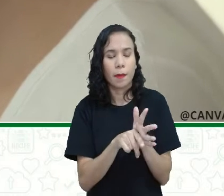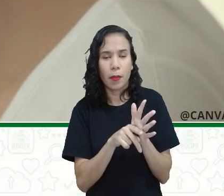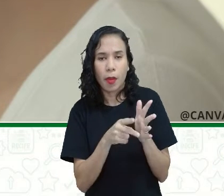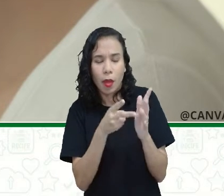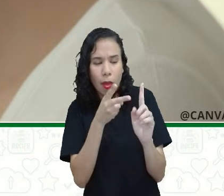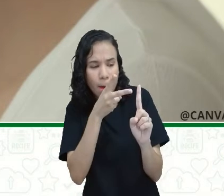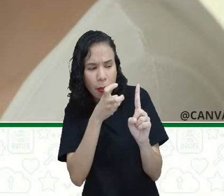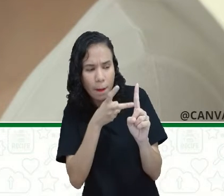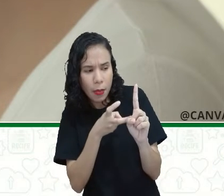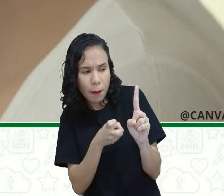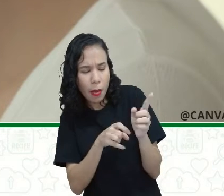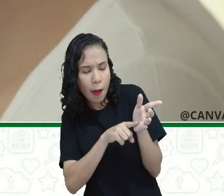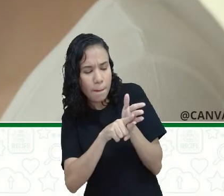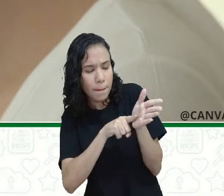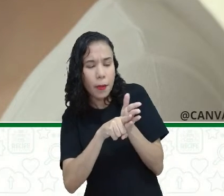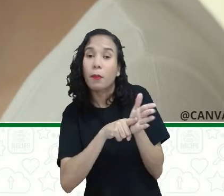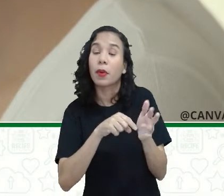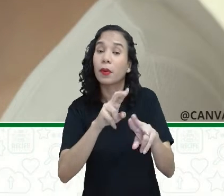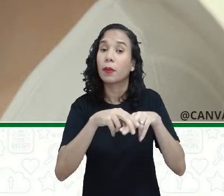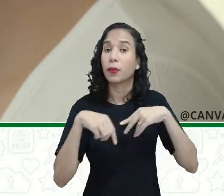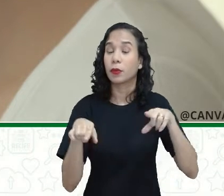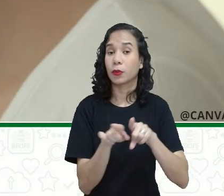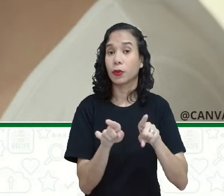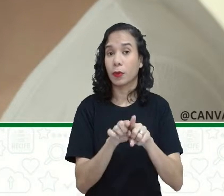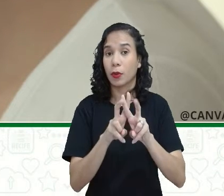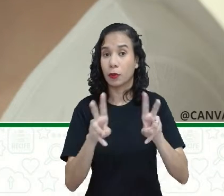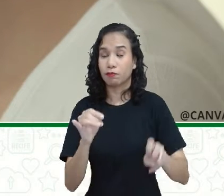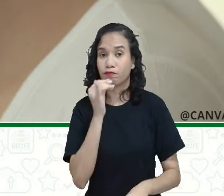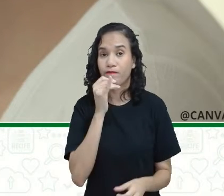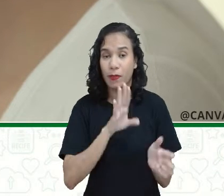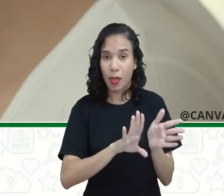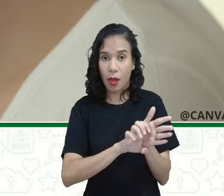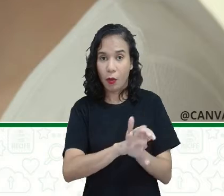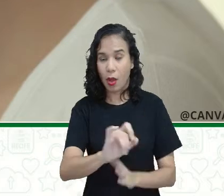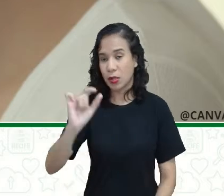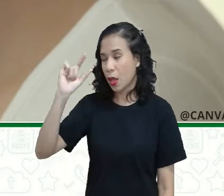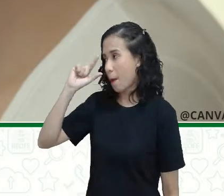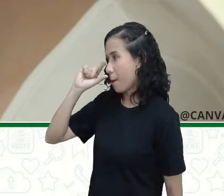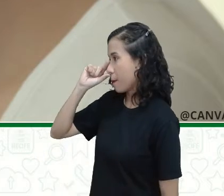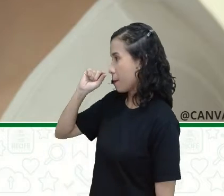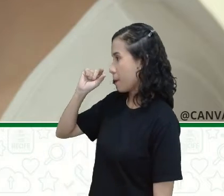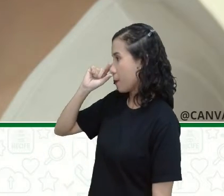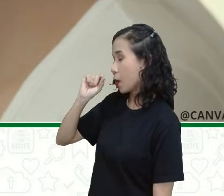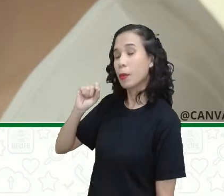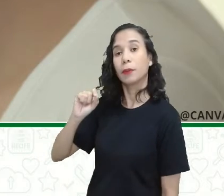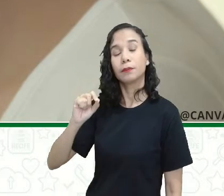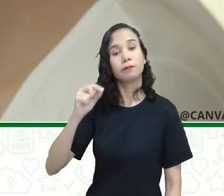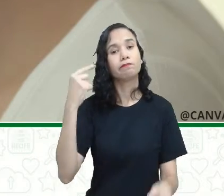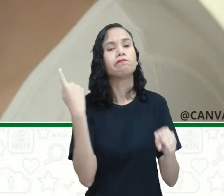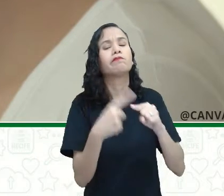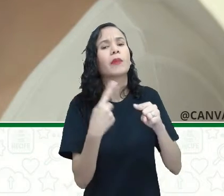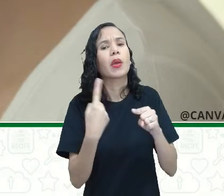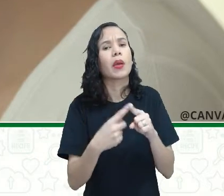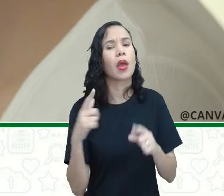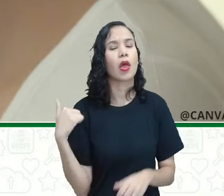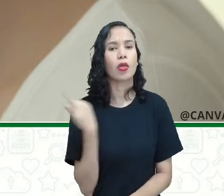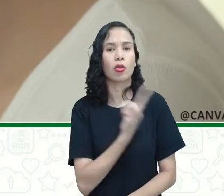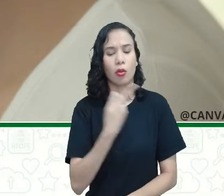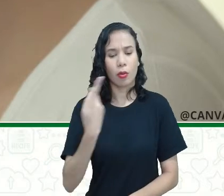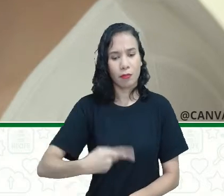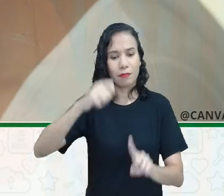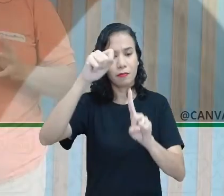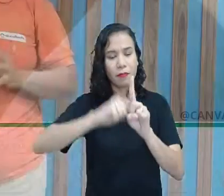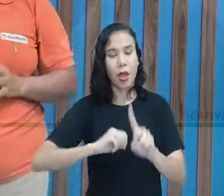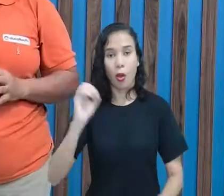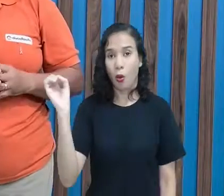diagnóstico precoce e em relação, por exemplo, ao câncer de mama. Por quê? Nós estamos no mês de